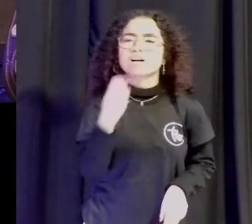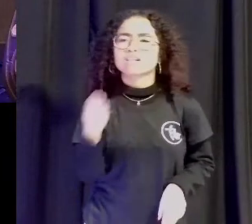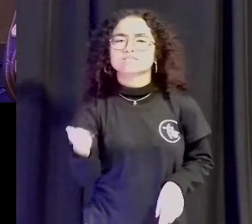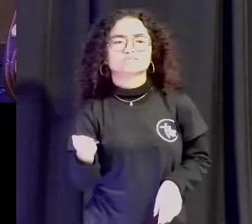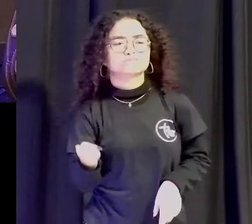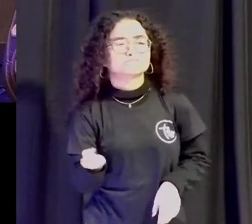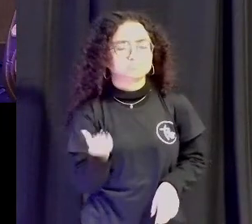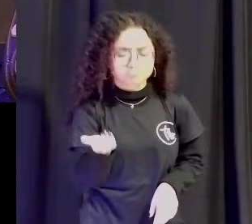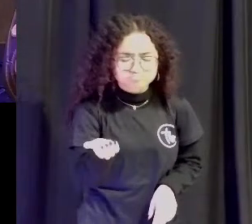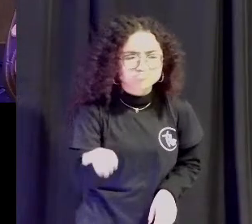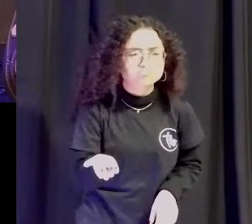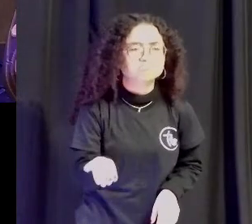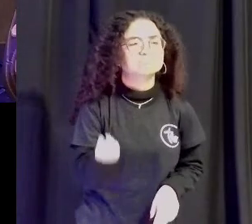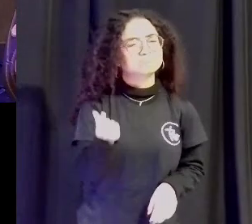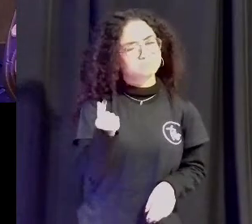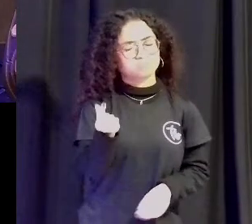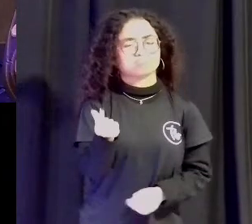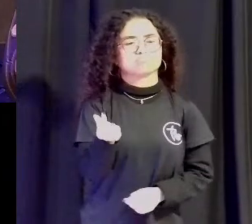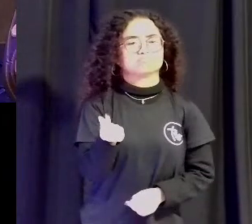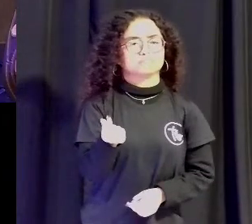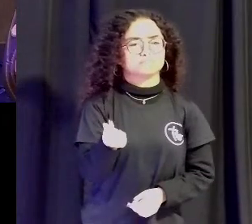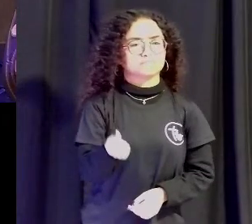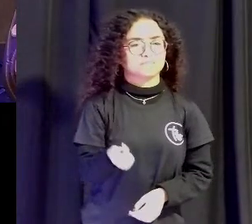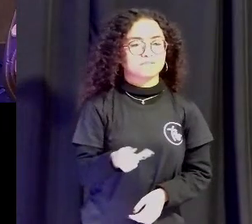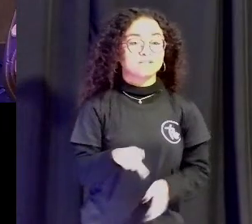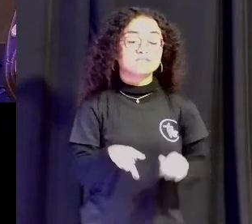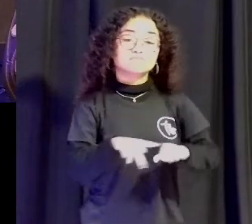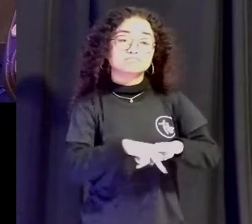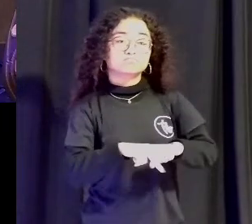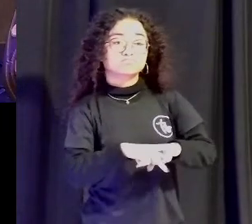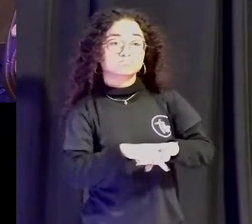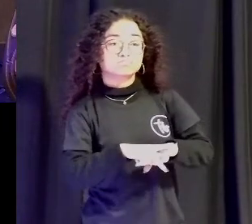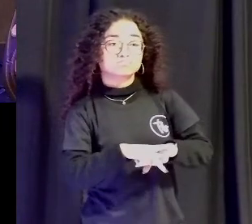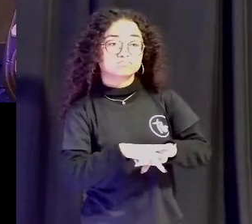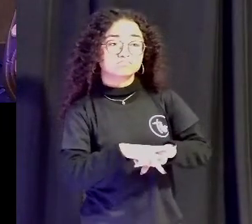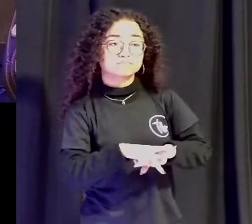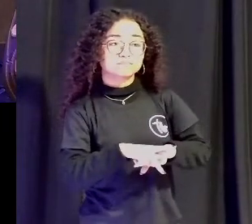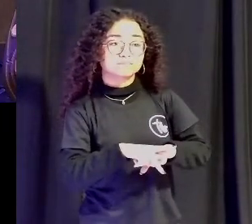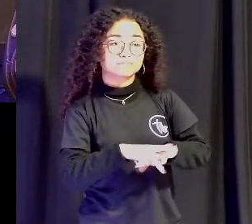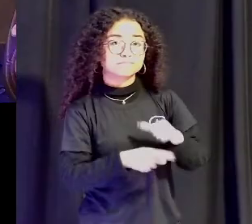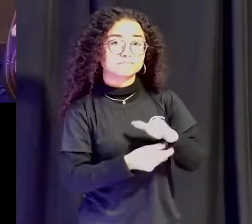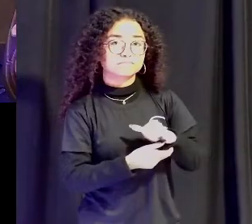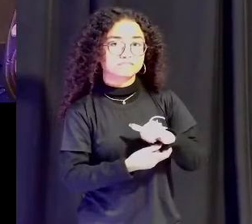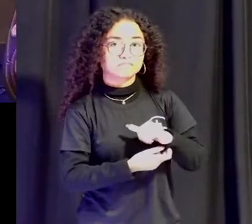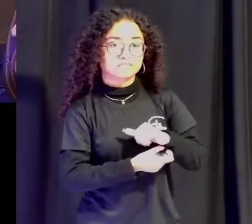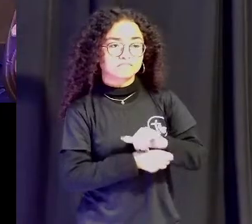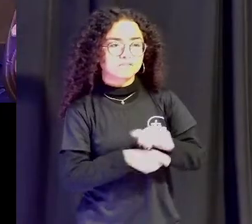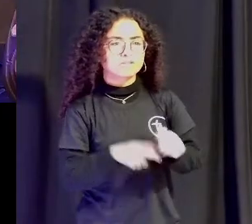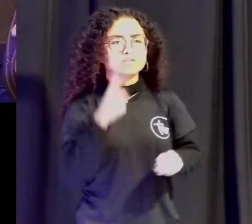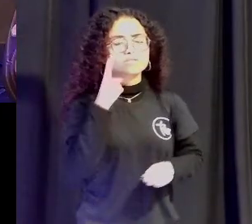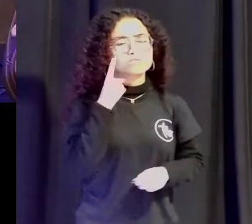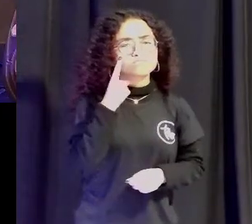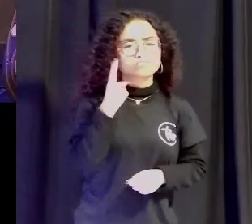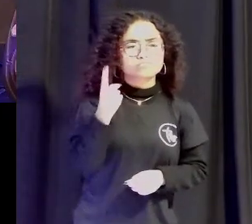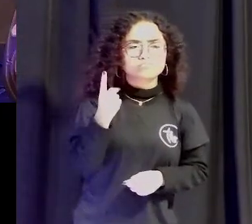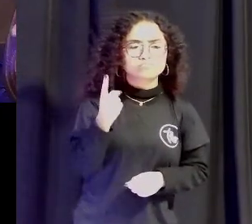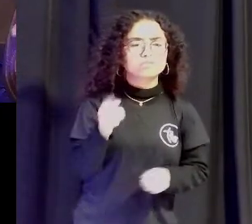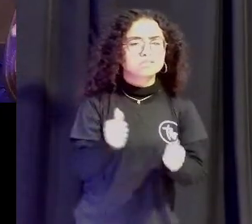dessem uma esmola. Pedro, fitando-o juntamente com João,